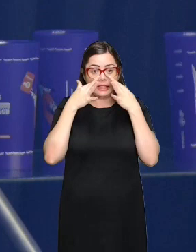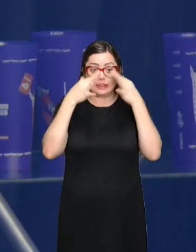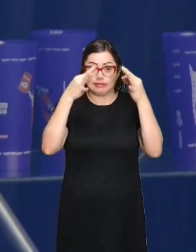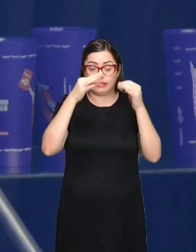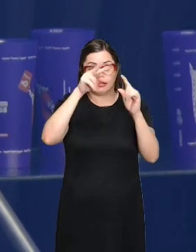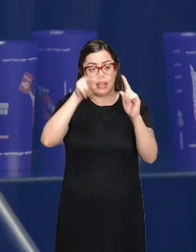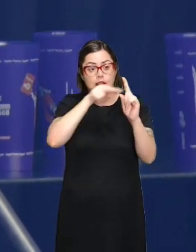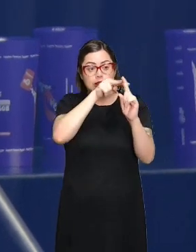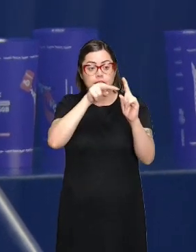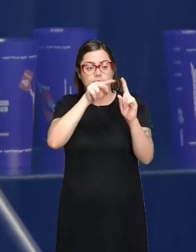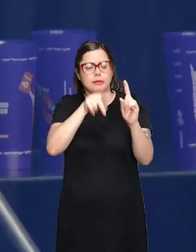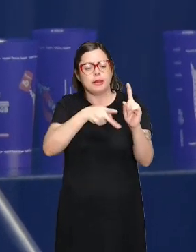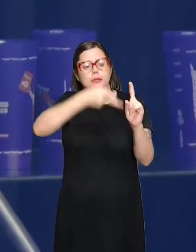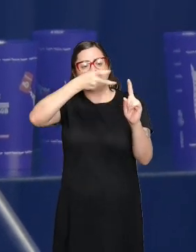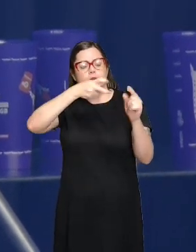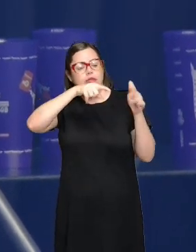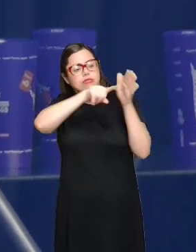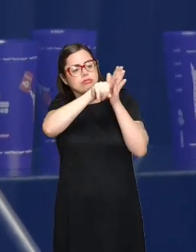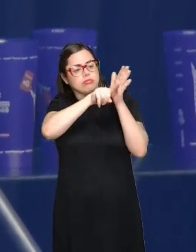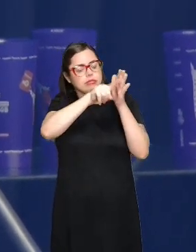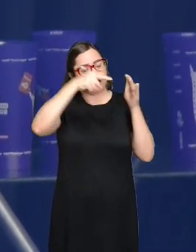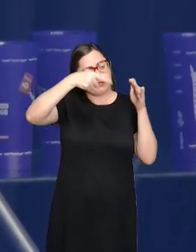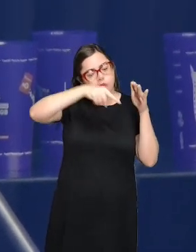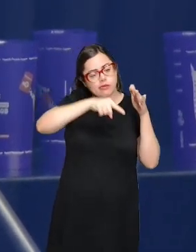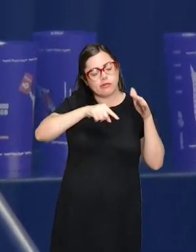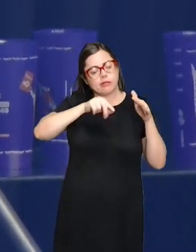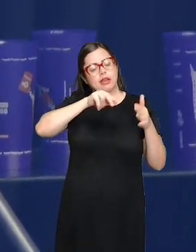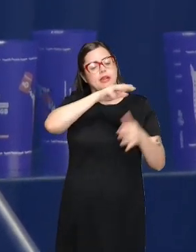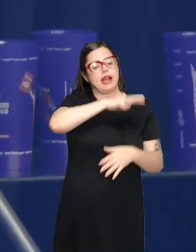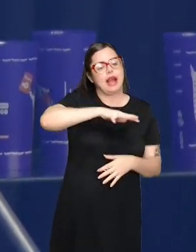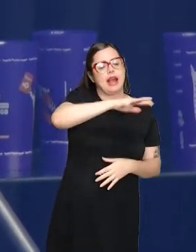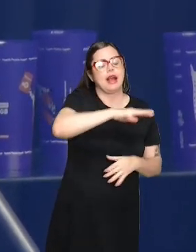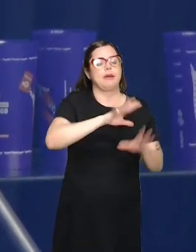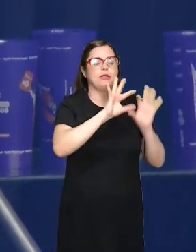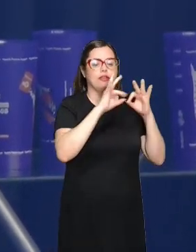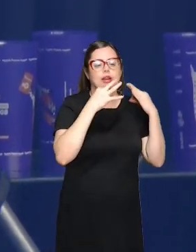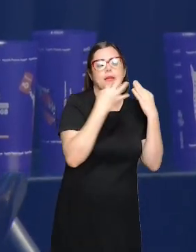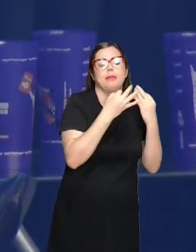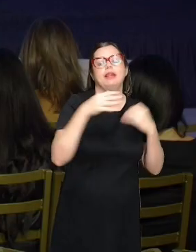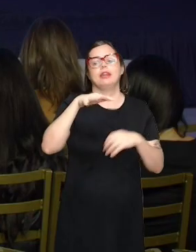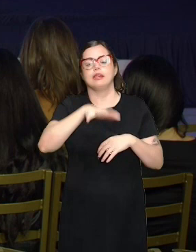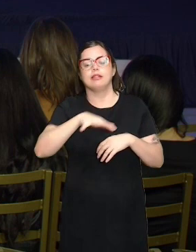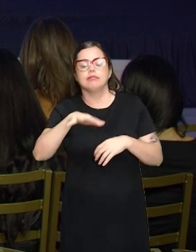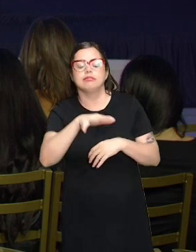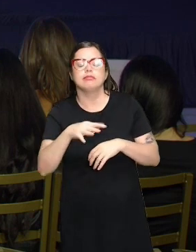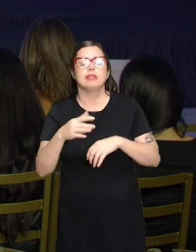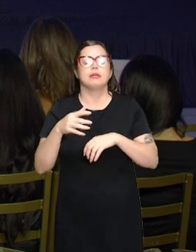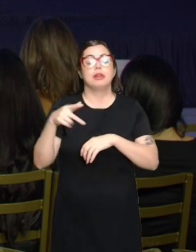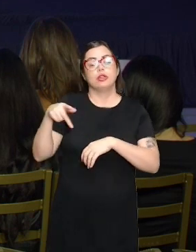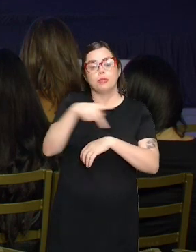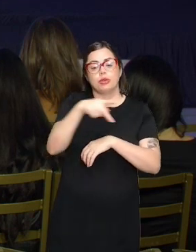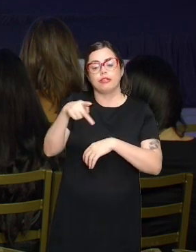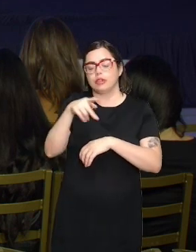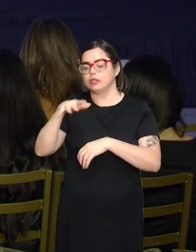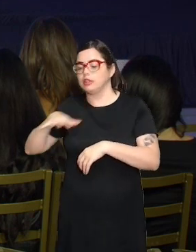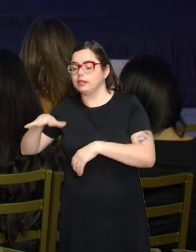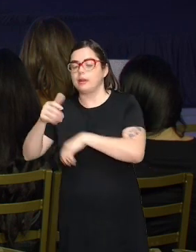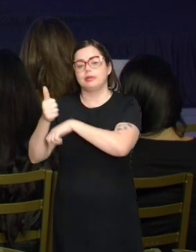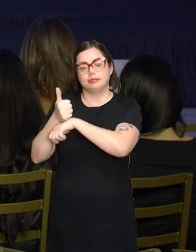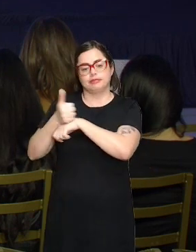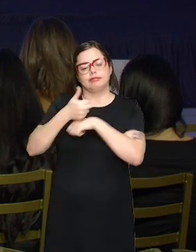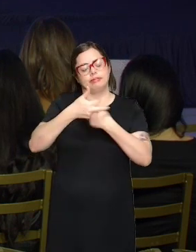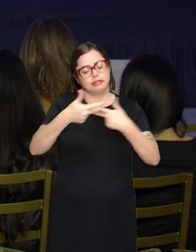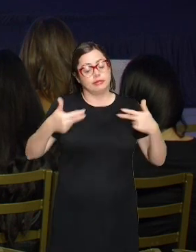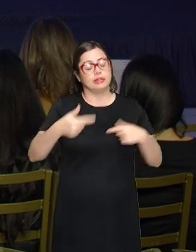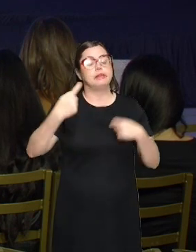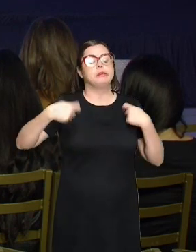aprofundado e isso passa por todos os ambientes, né? Famílias, professores, profissionais. E eu acho que a gente tem que levar essa conversa